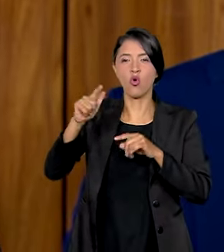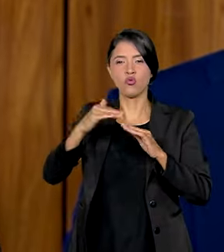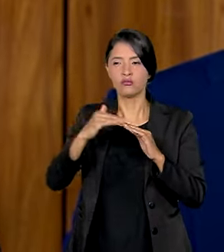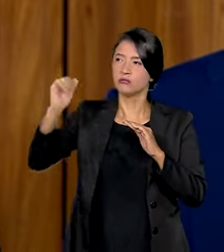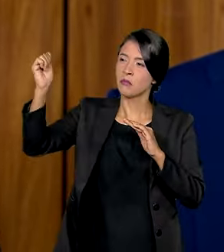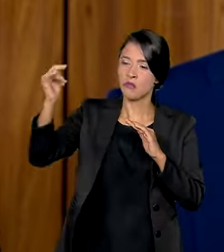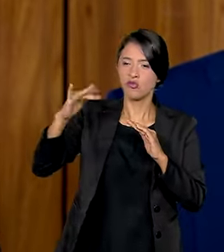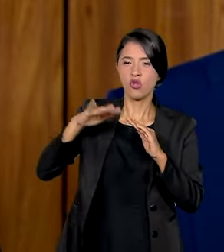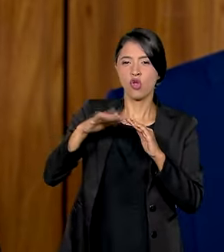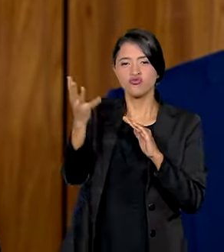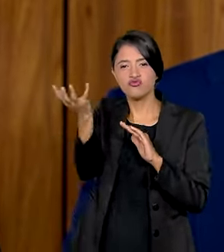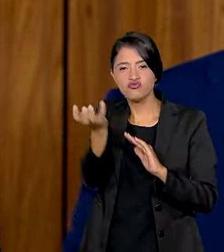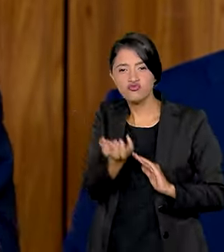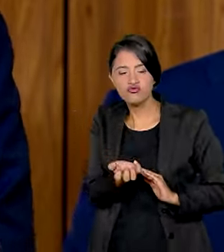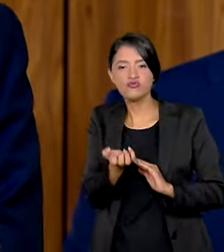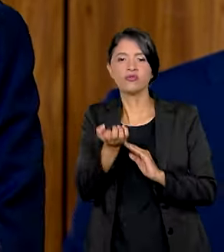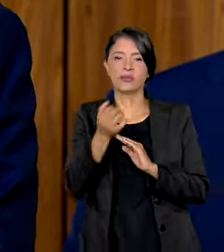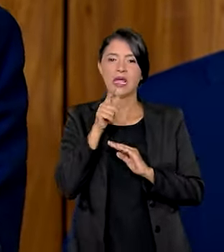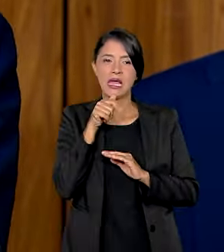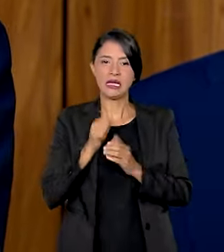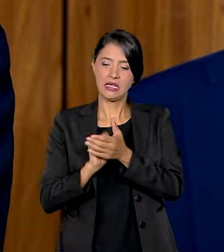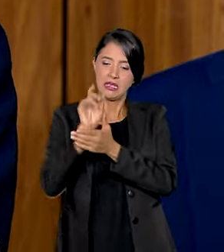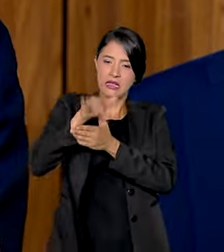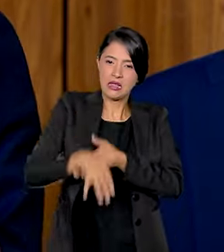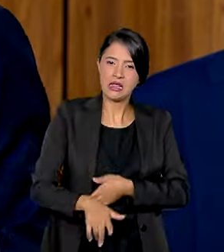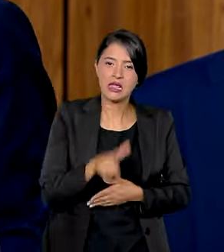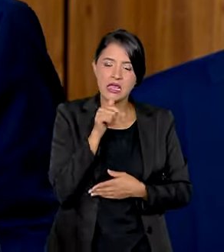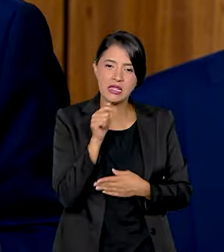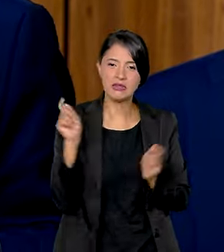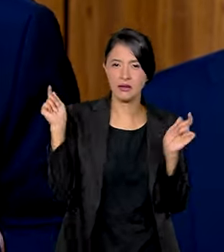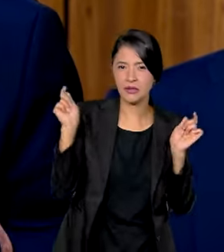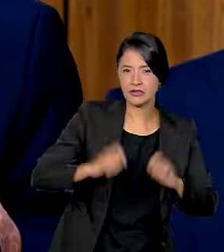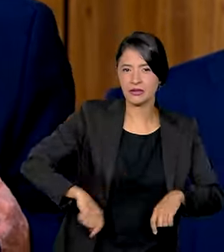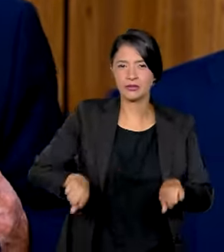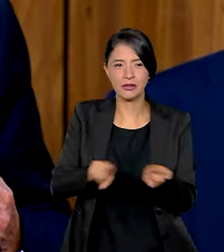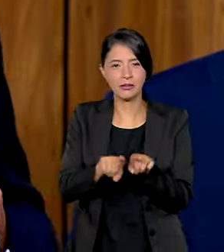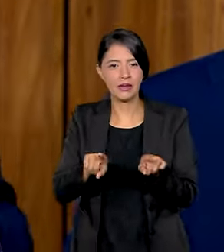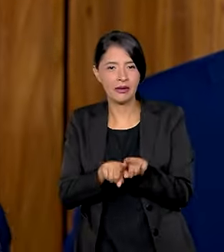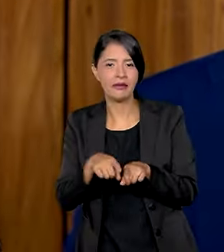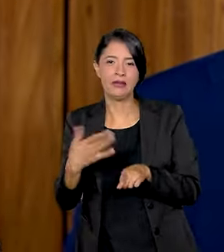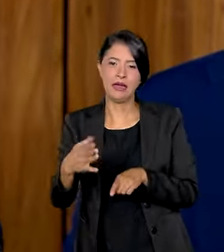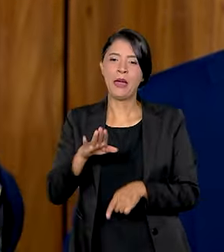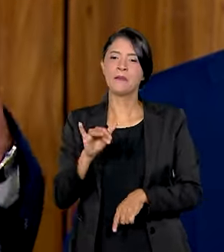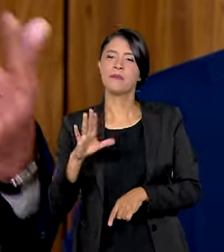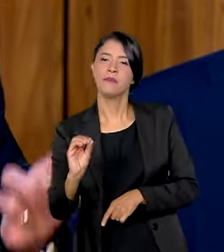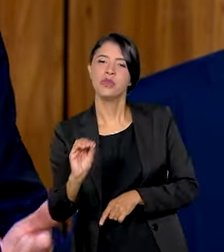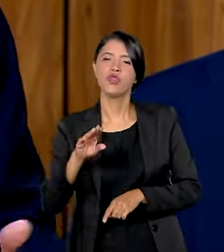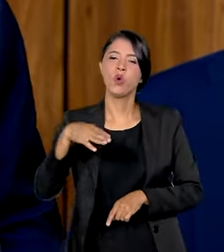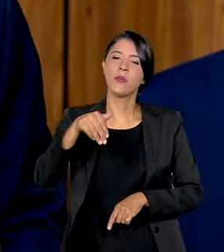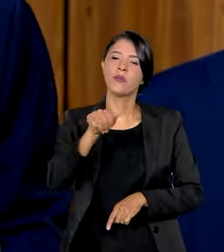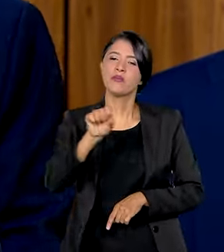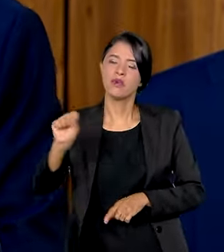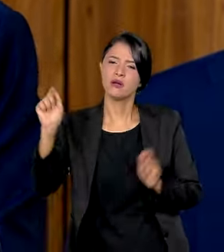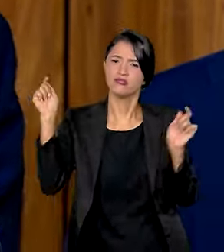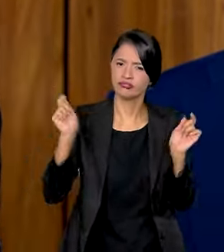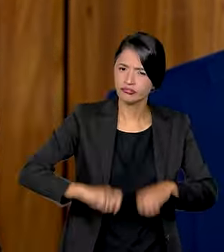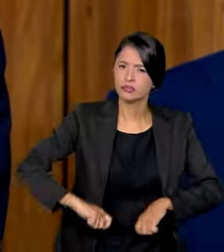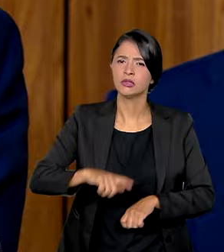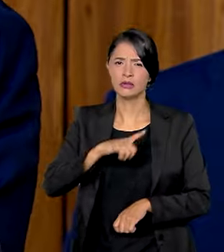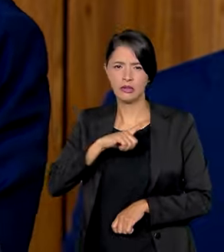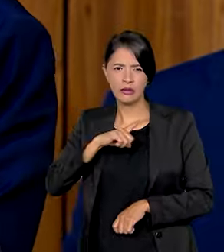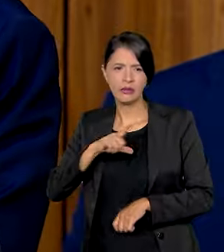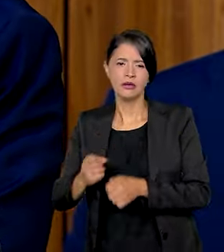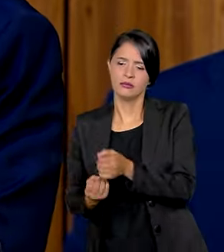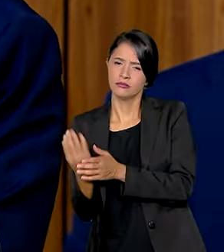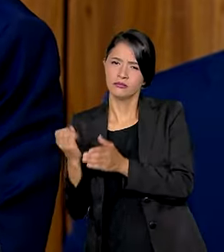solar, um país que tem a capacidade de produção hídrica, um país que tem a capacidade de produção da biomassa, um país que